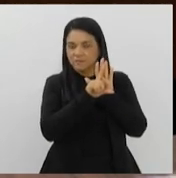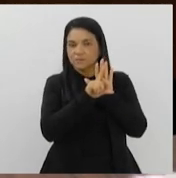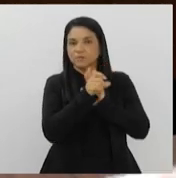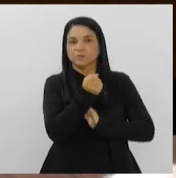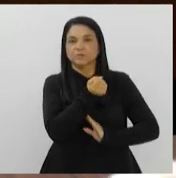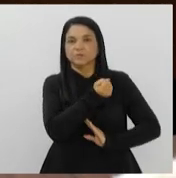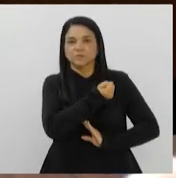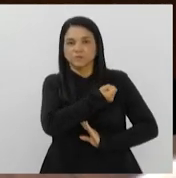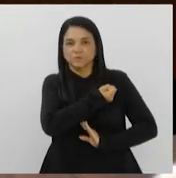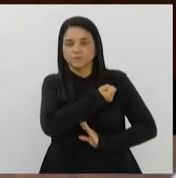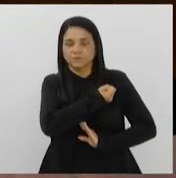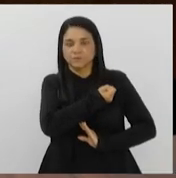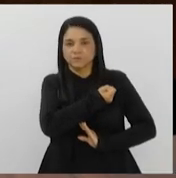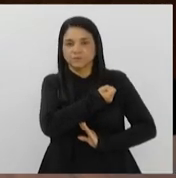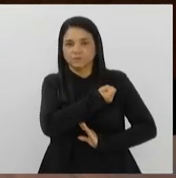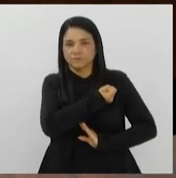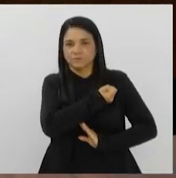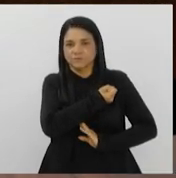número...